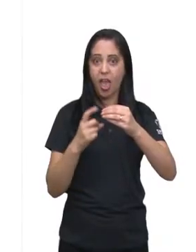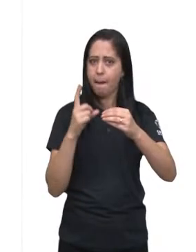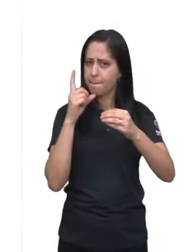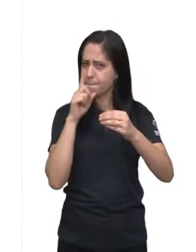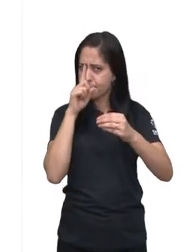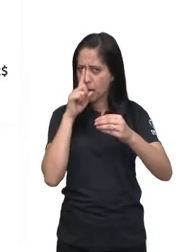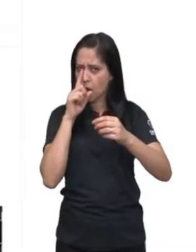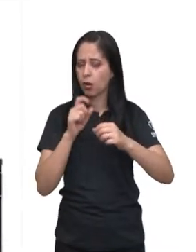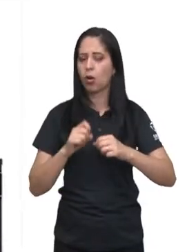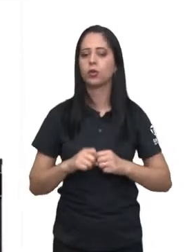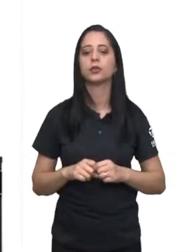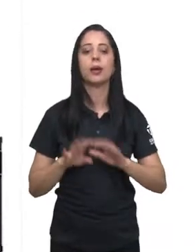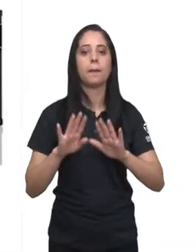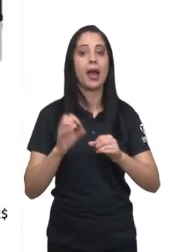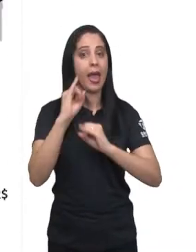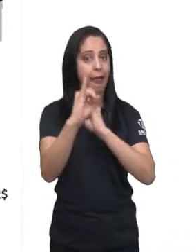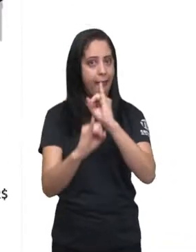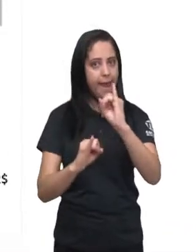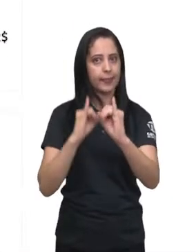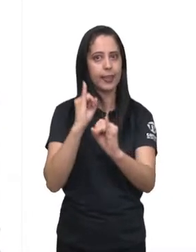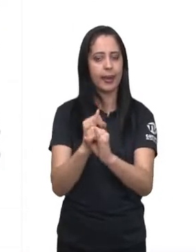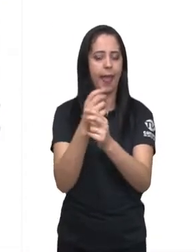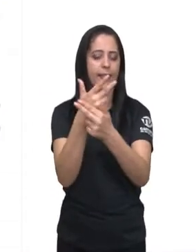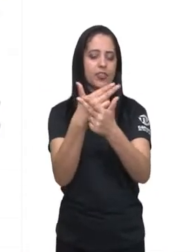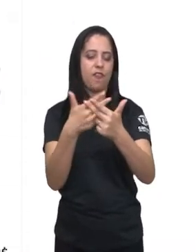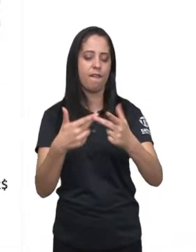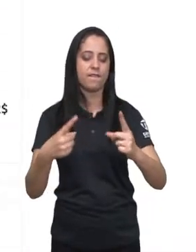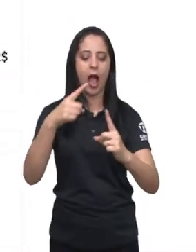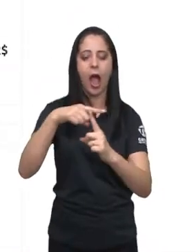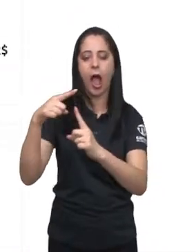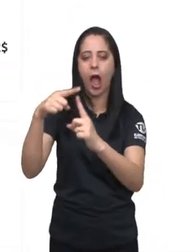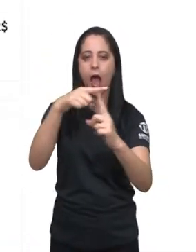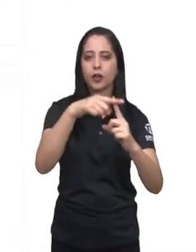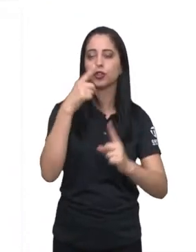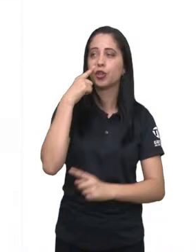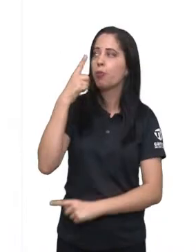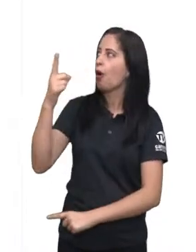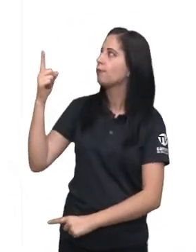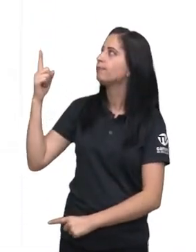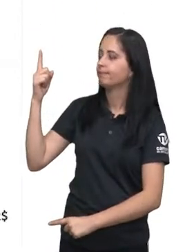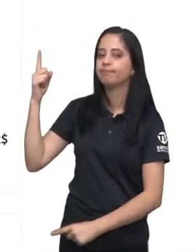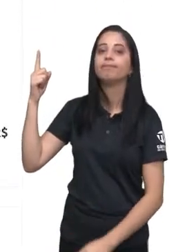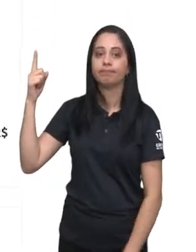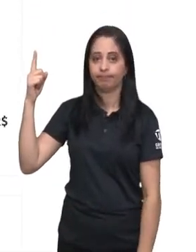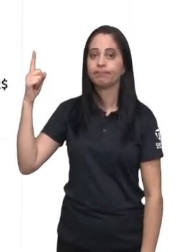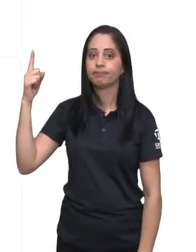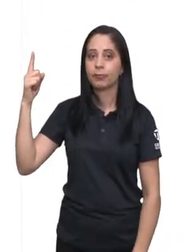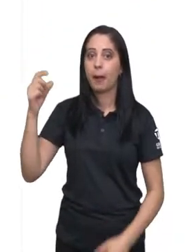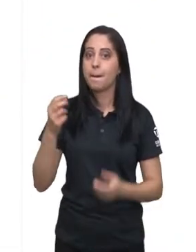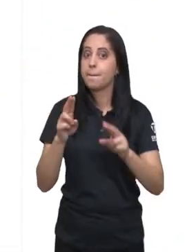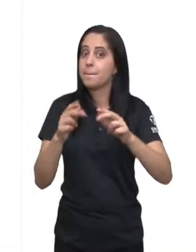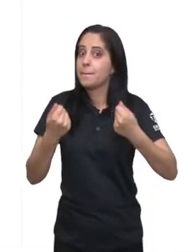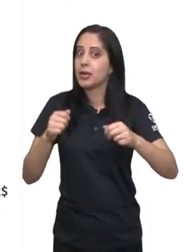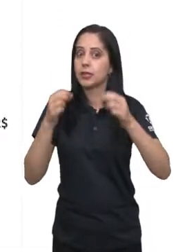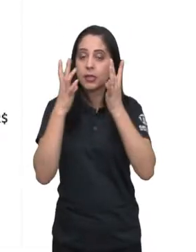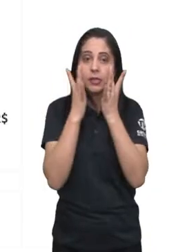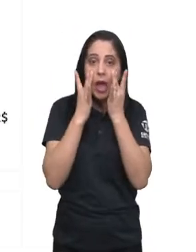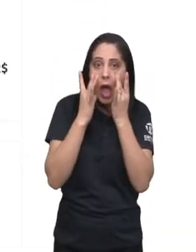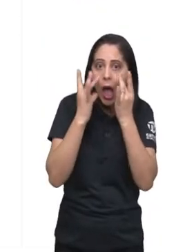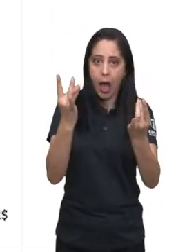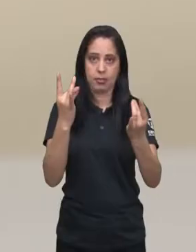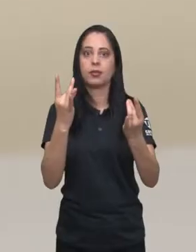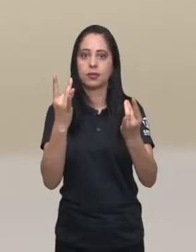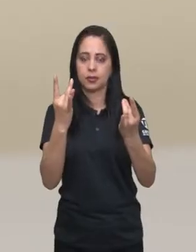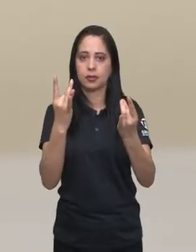lítio no comércio em geral e na internet existem diversos modelos essências à venda motivo de alerta para a